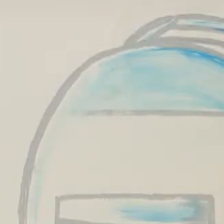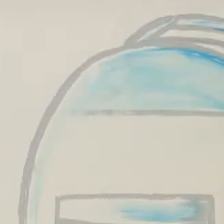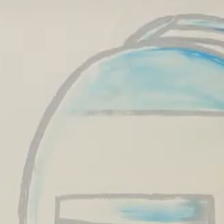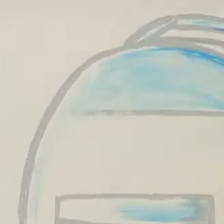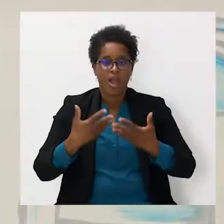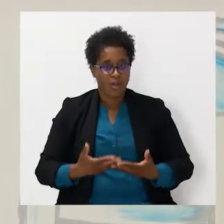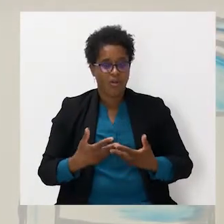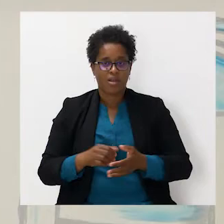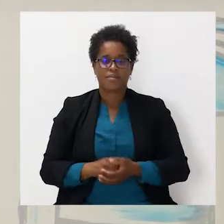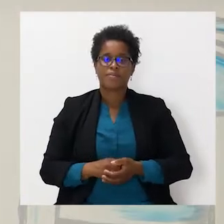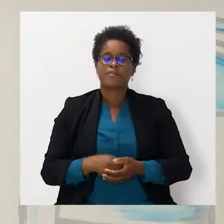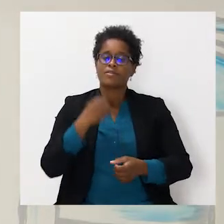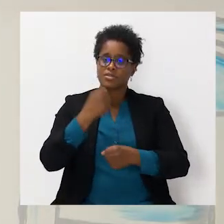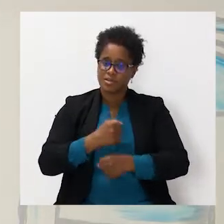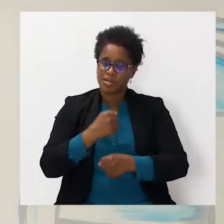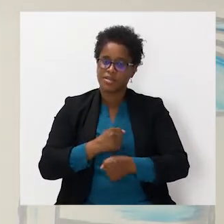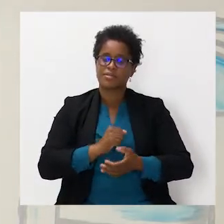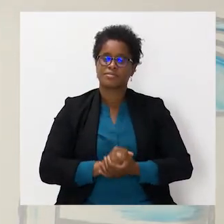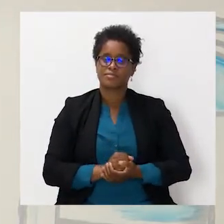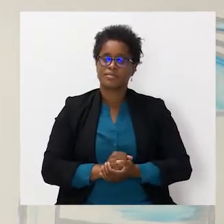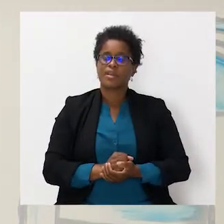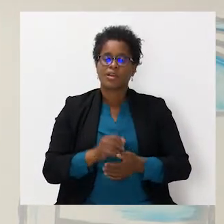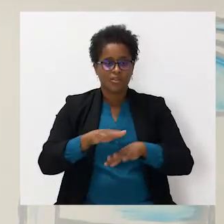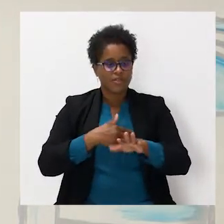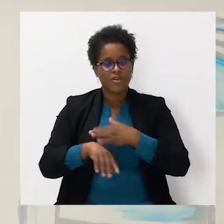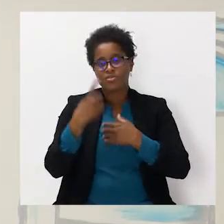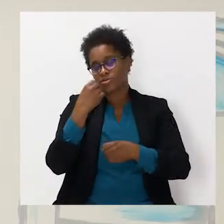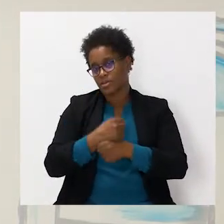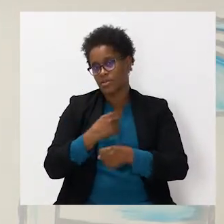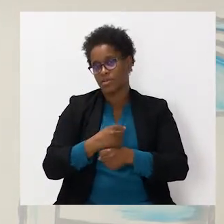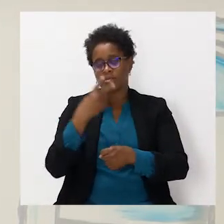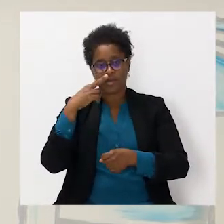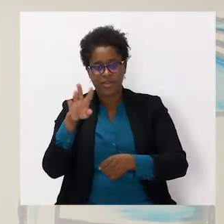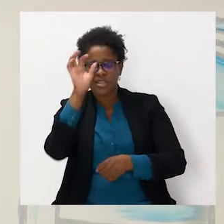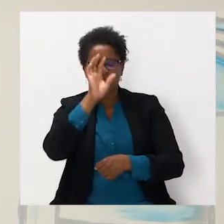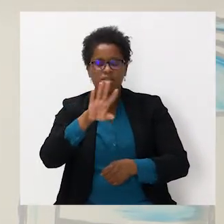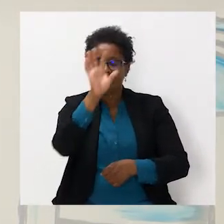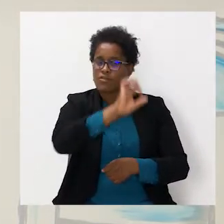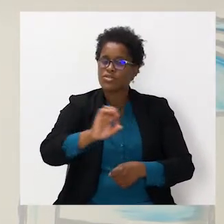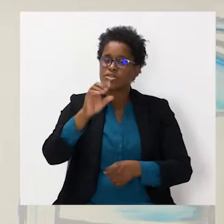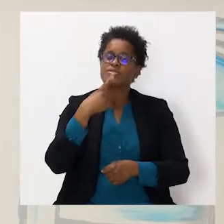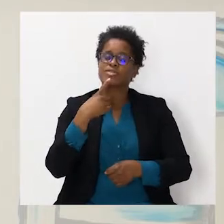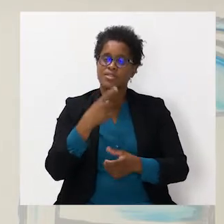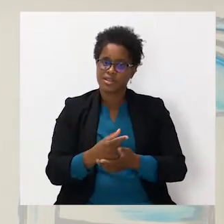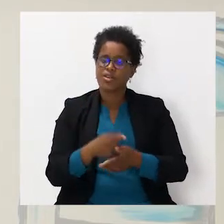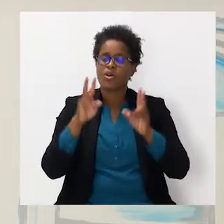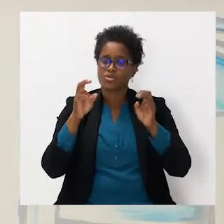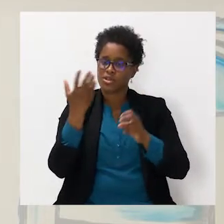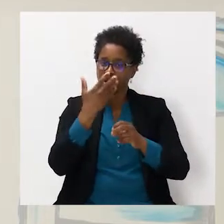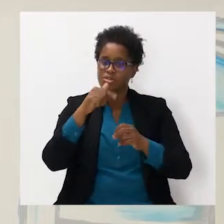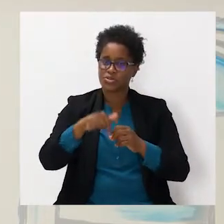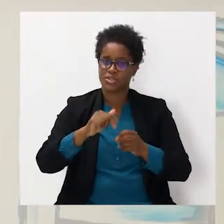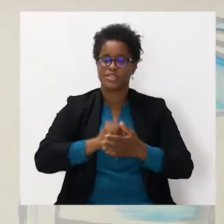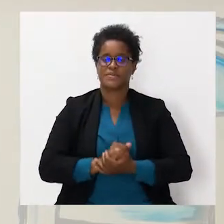vamos agora exercitar. Vamos fazer exercícios para ver se vocês já entenderam o assunto da aula